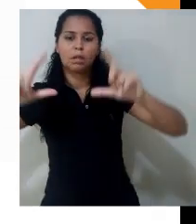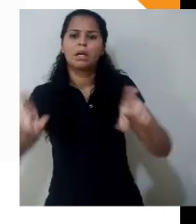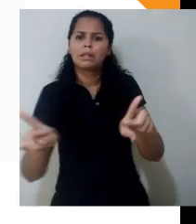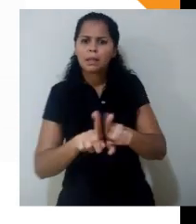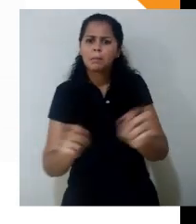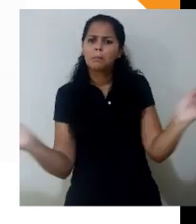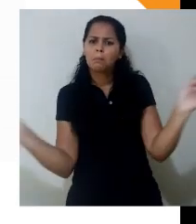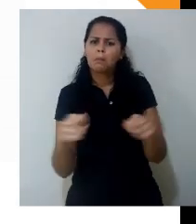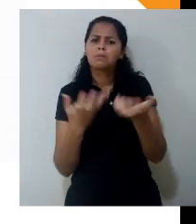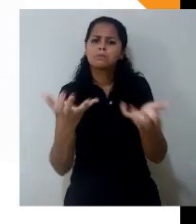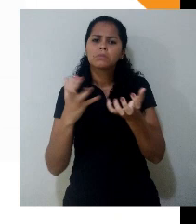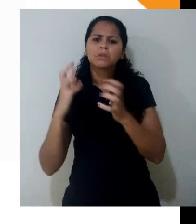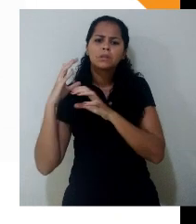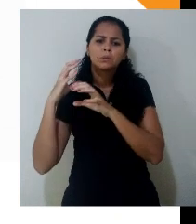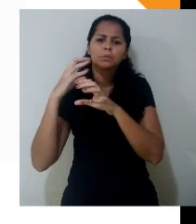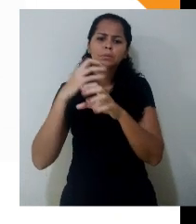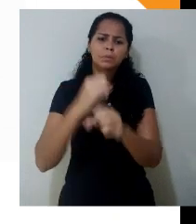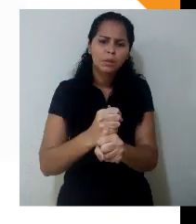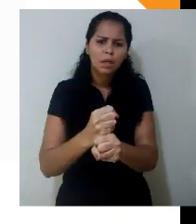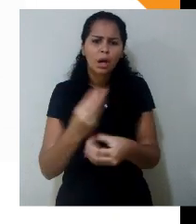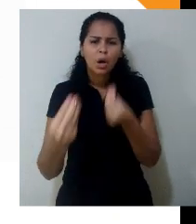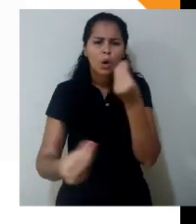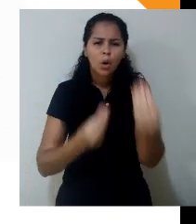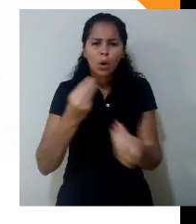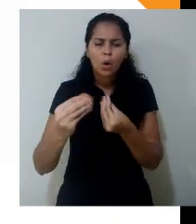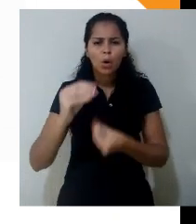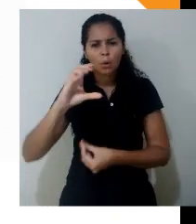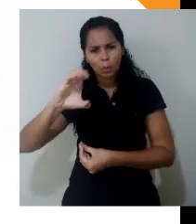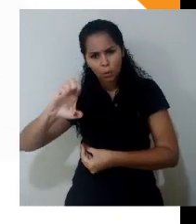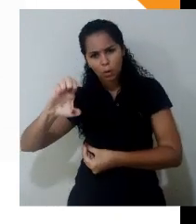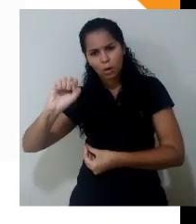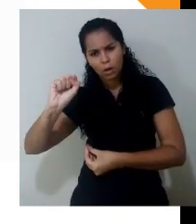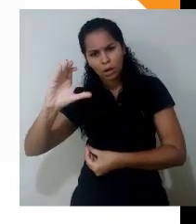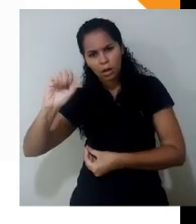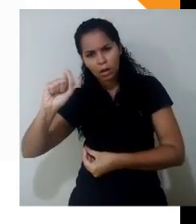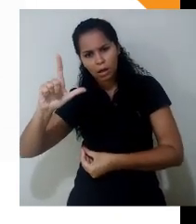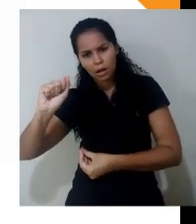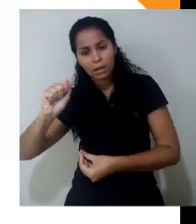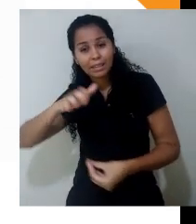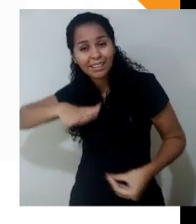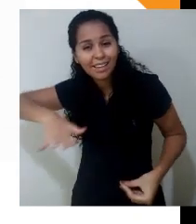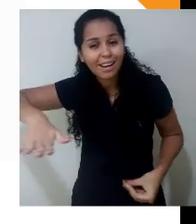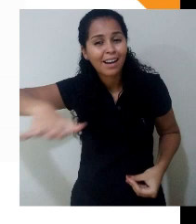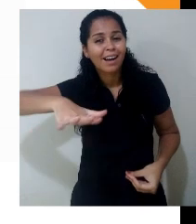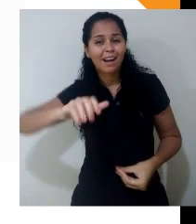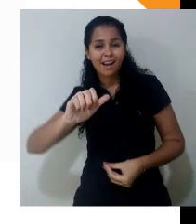também calcular uma escala de área, né, em que vou relacionar a área do objeto